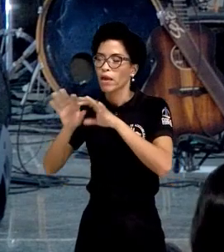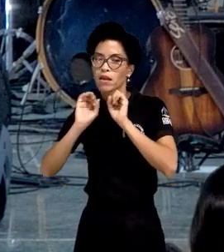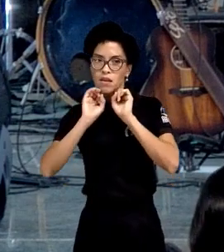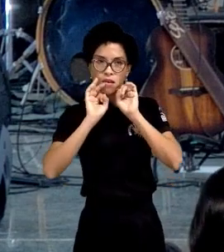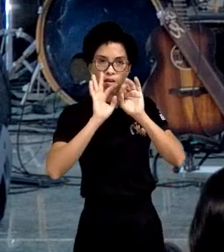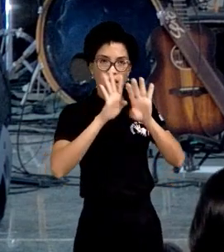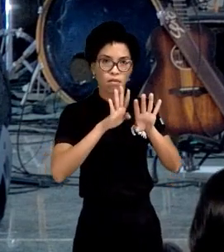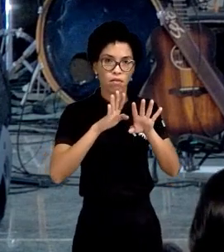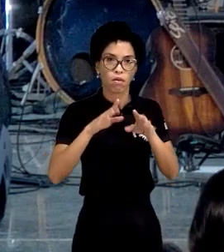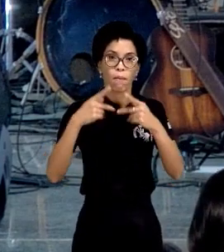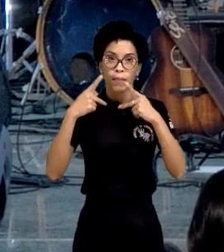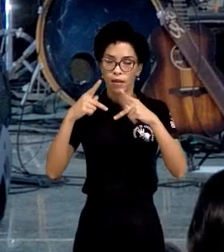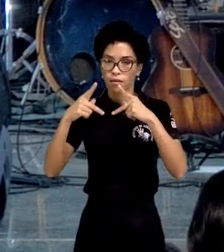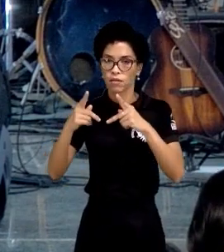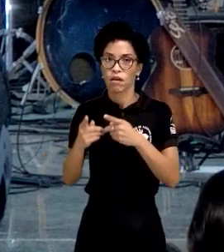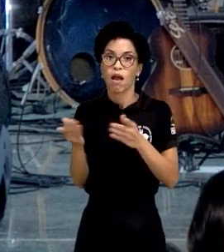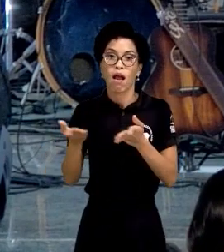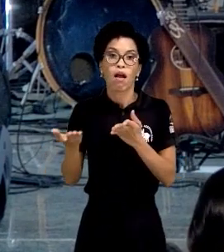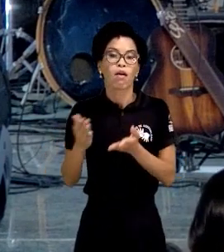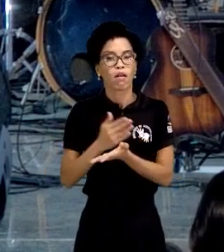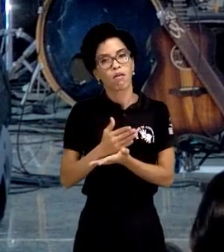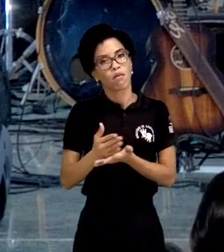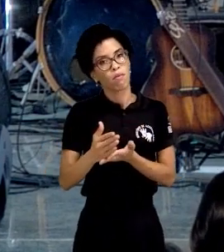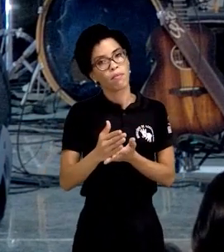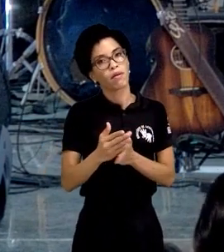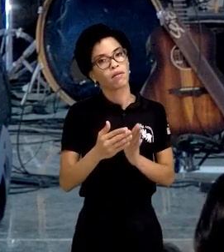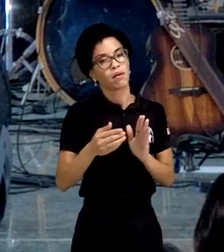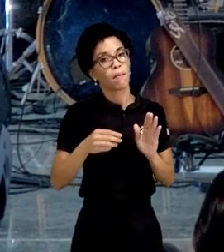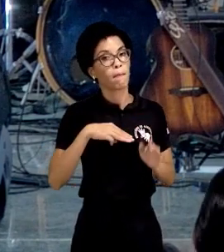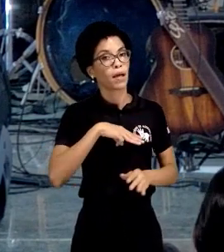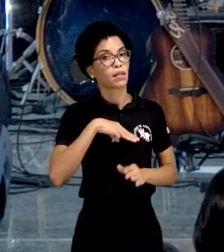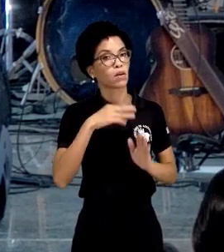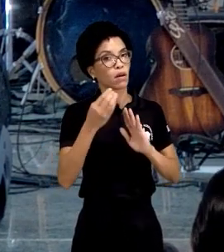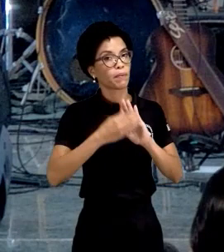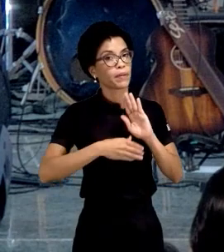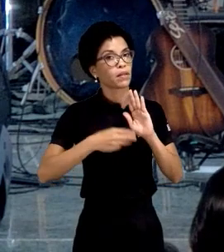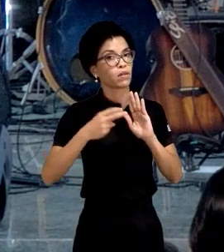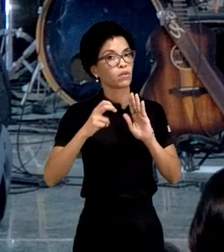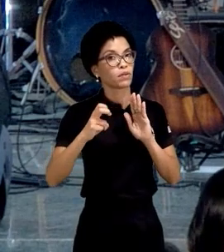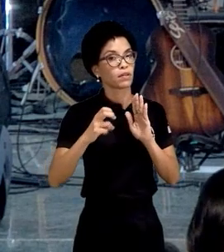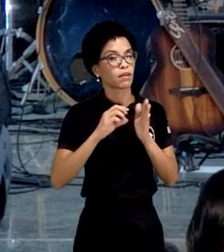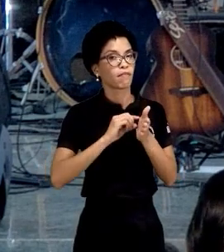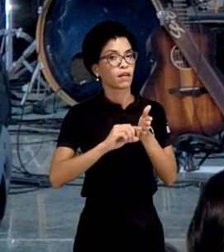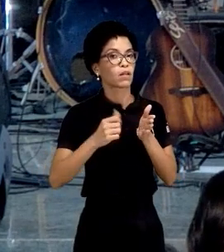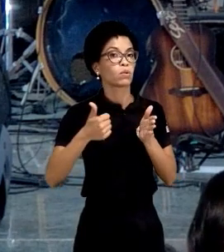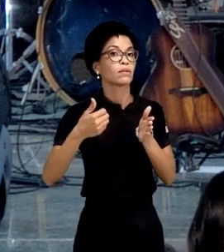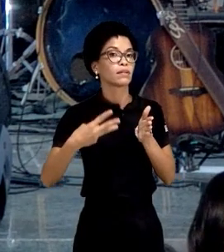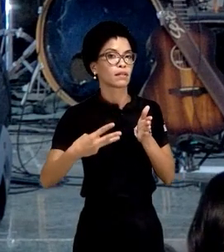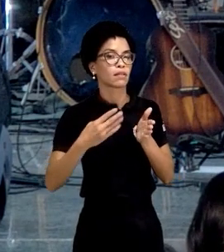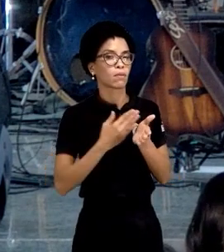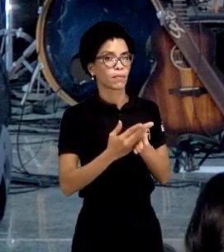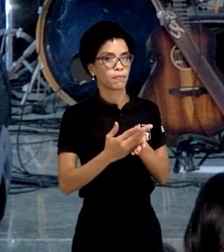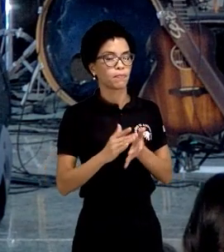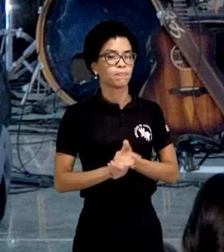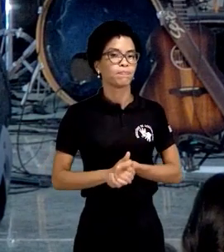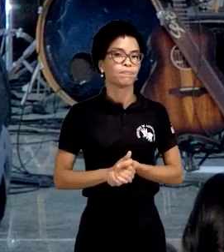a partir do versículo 13. Amém? A palavra do Senhor diz